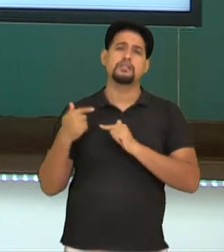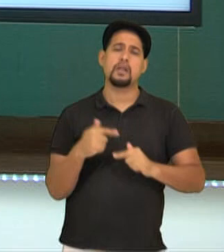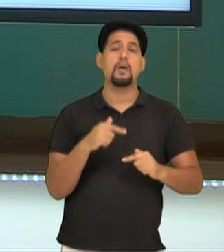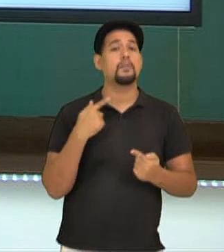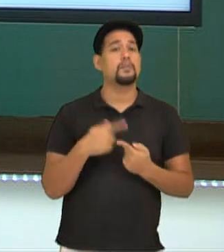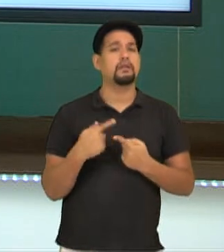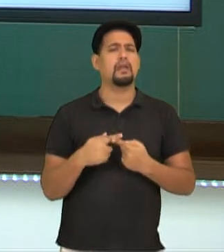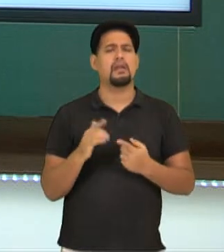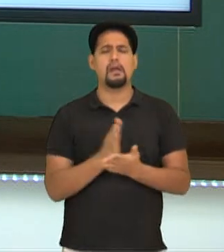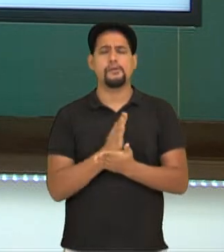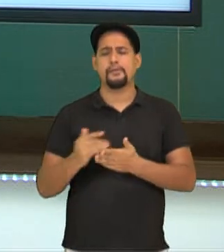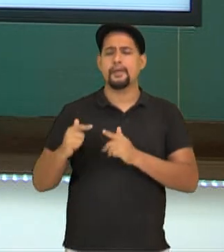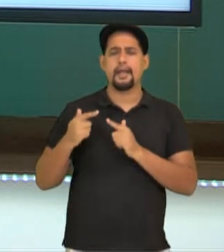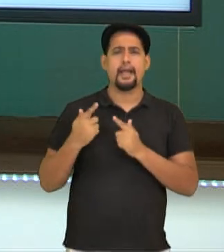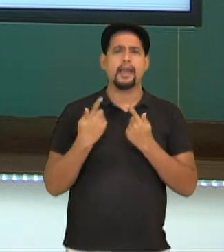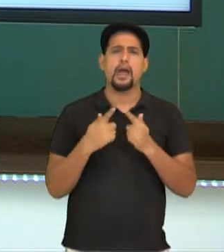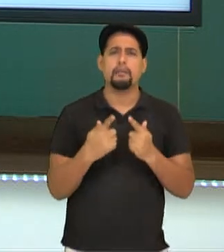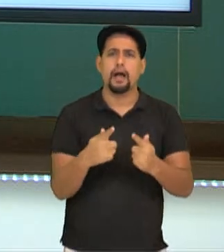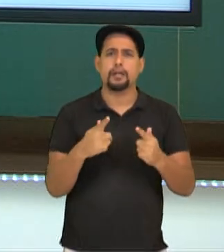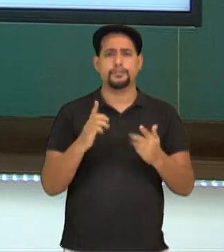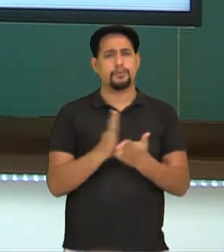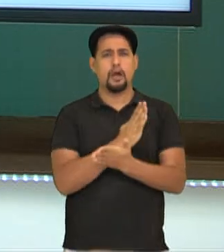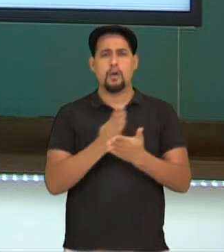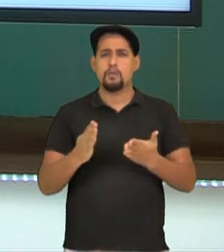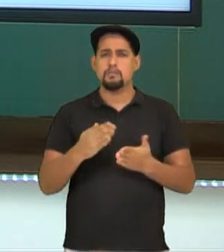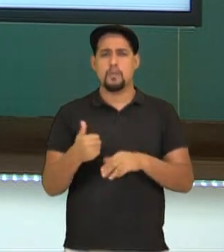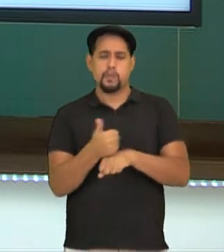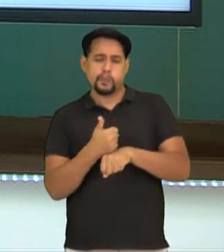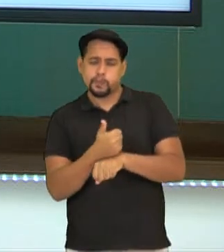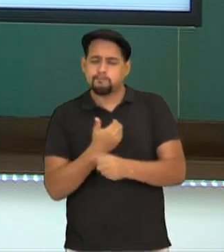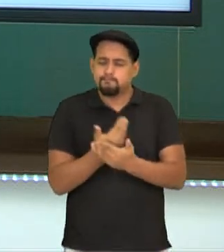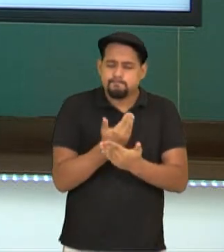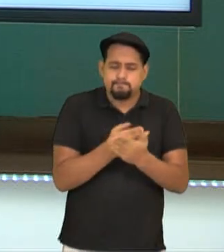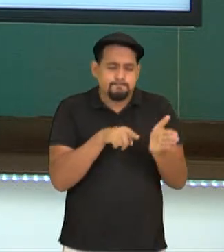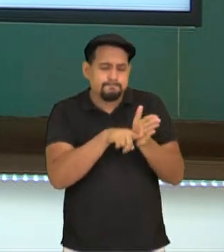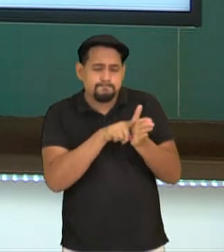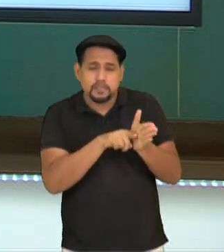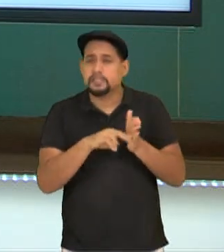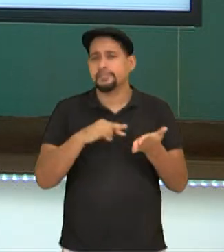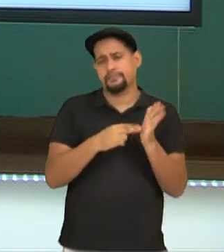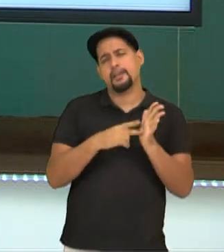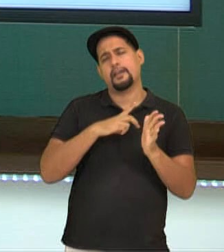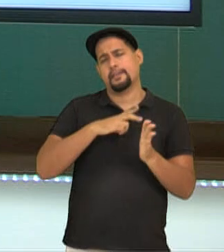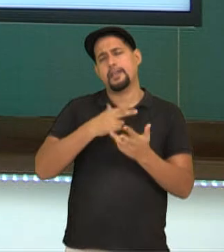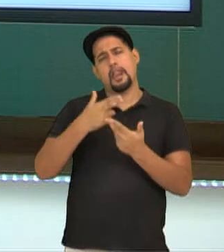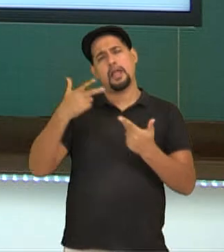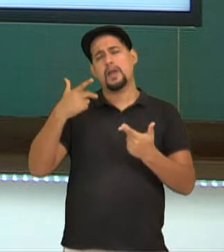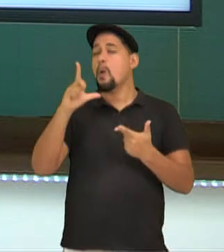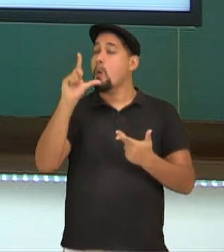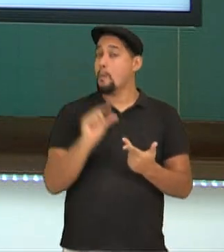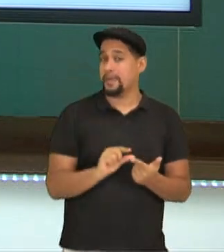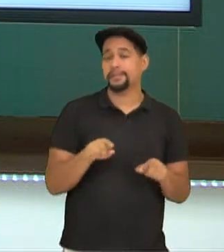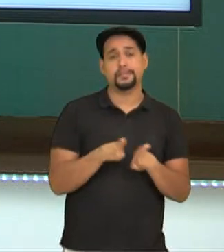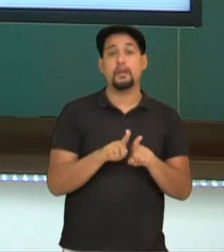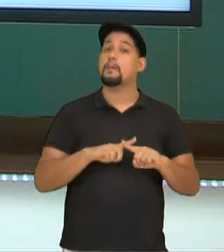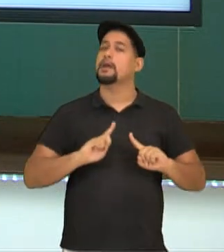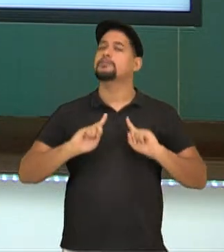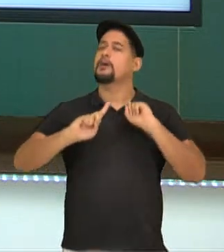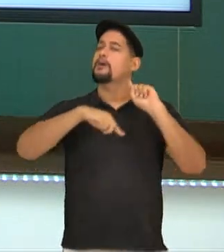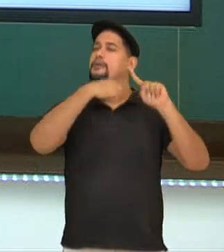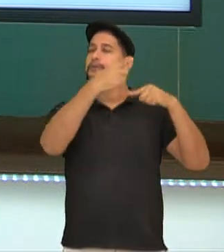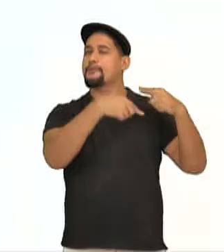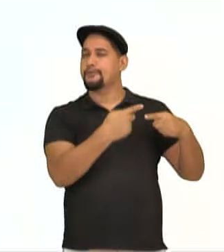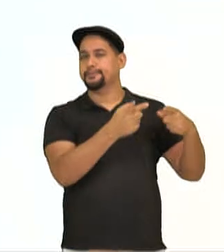porque outros gramáticos, outros estudiosos falam que temos outras, que são menos, não chegam a ser 10 classes, mas isso é para